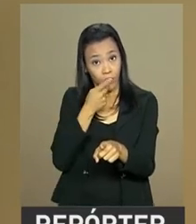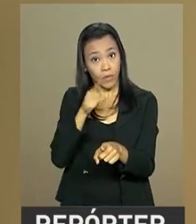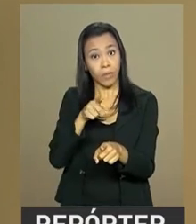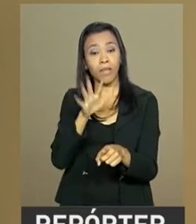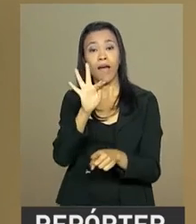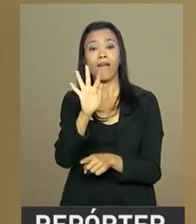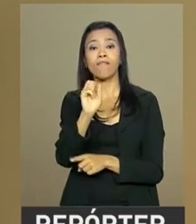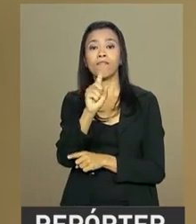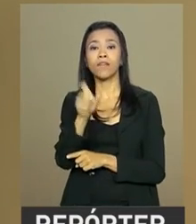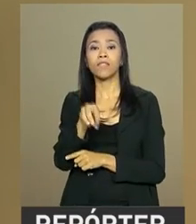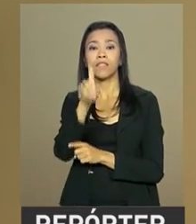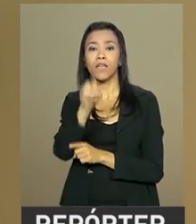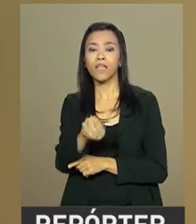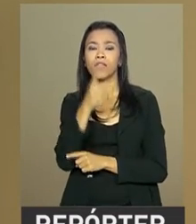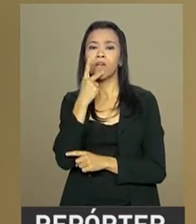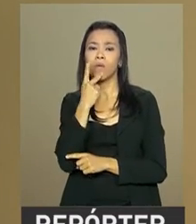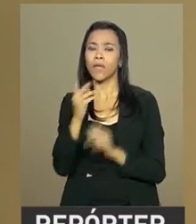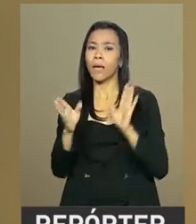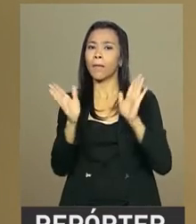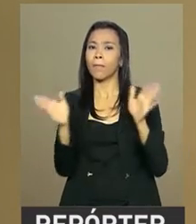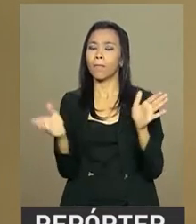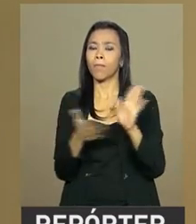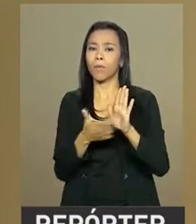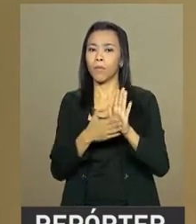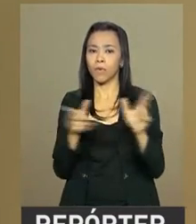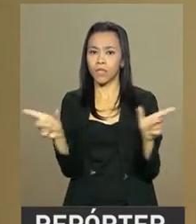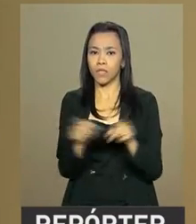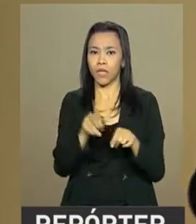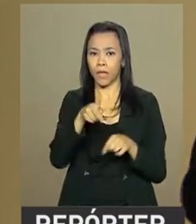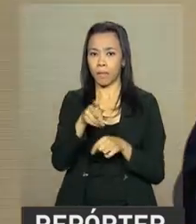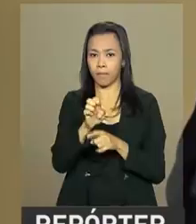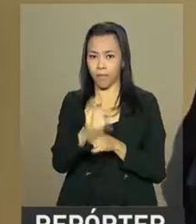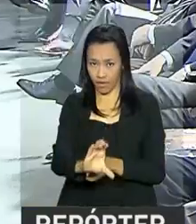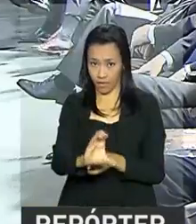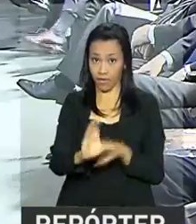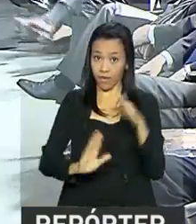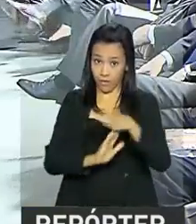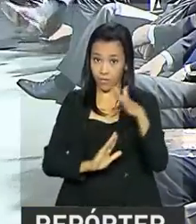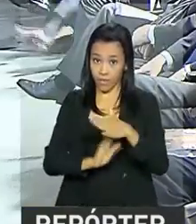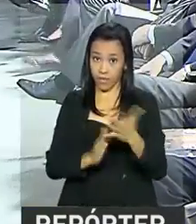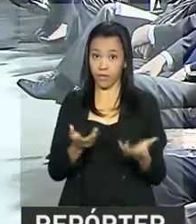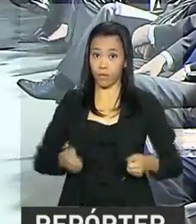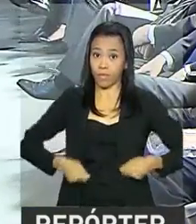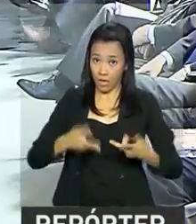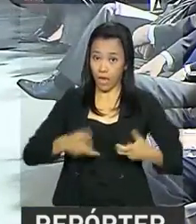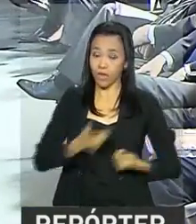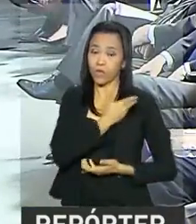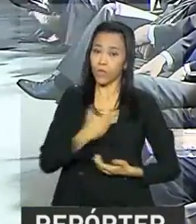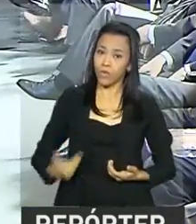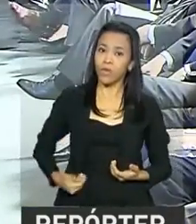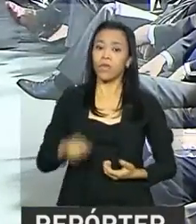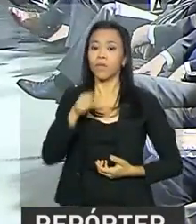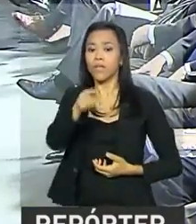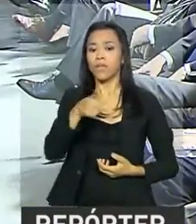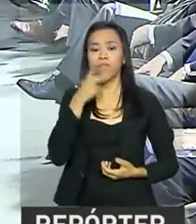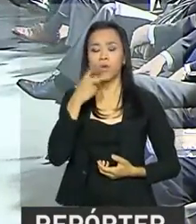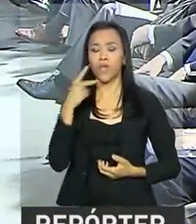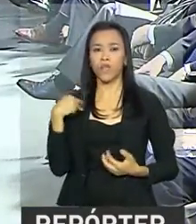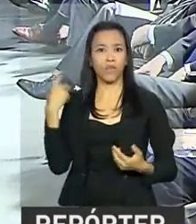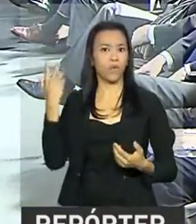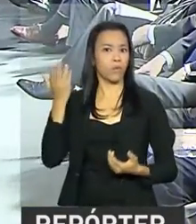da pec do teto dos gastos chegando ele a causa central da crise econômica foi o crescimento insustentável